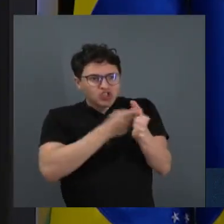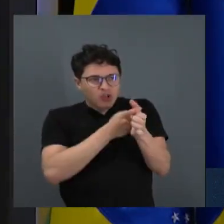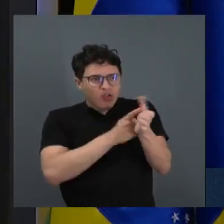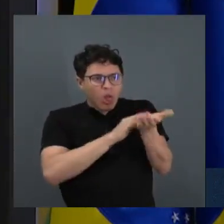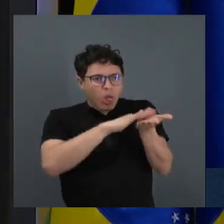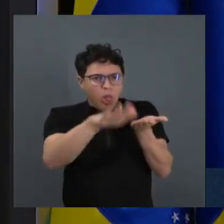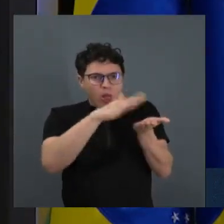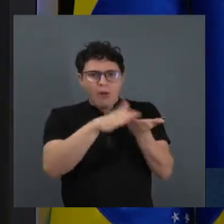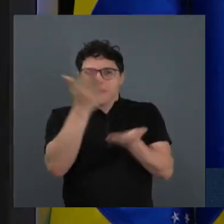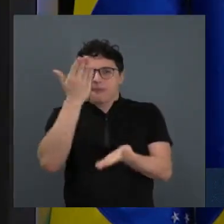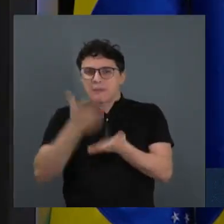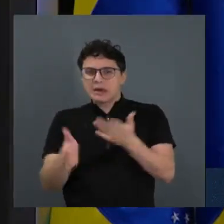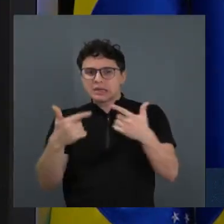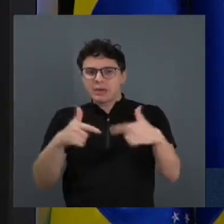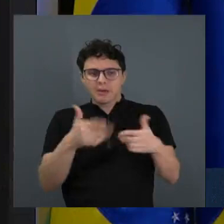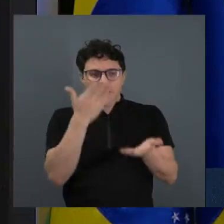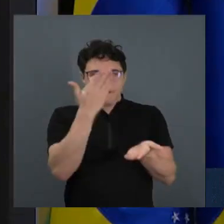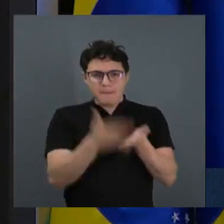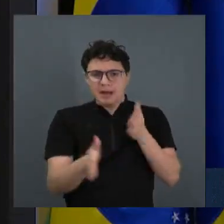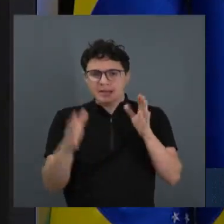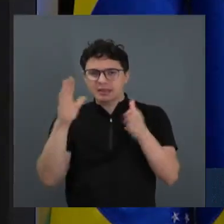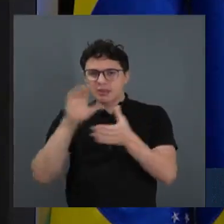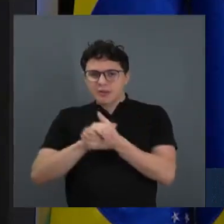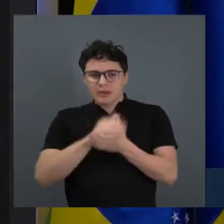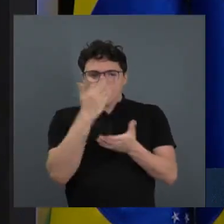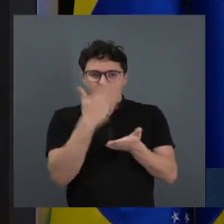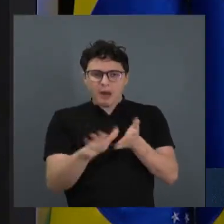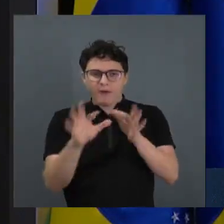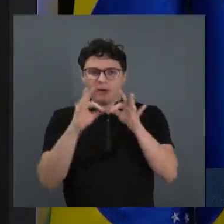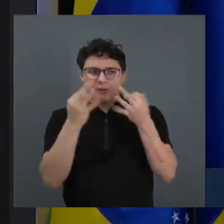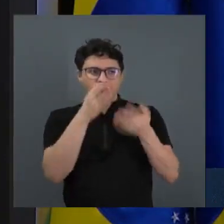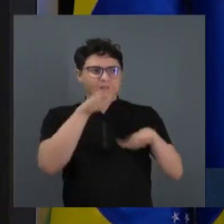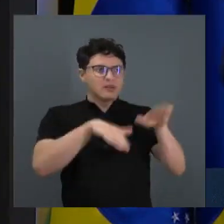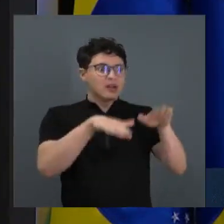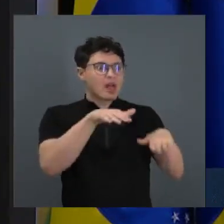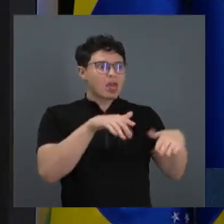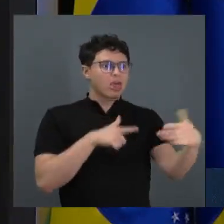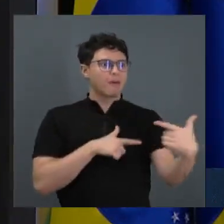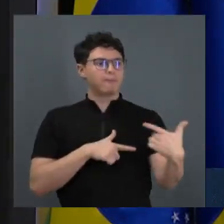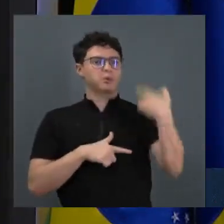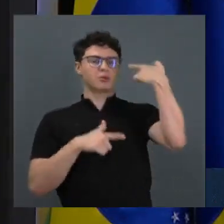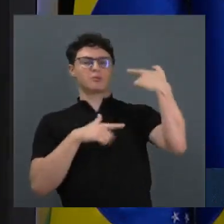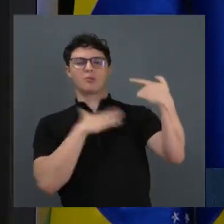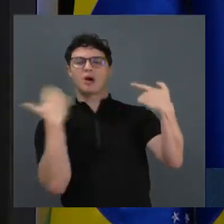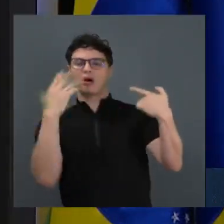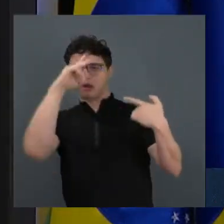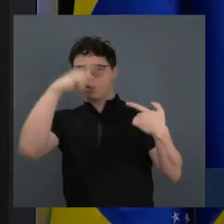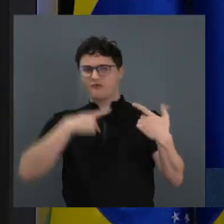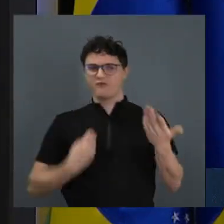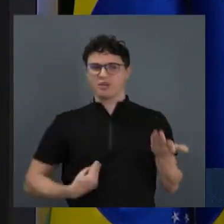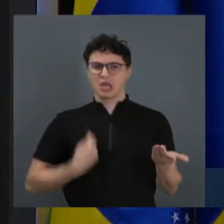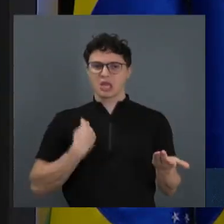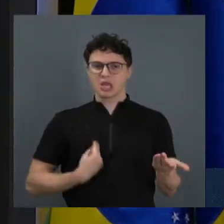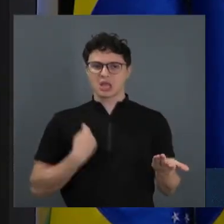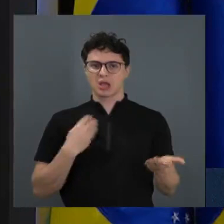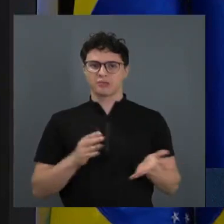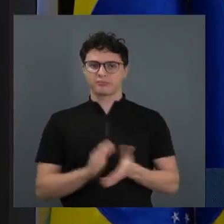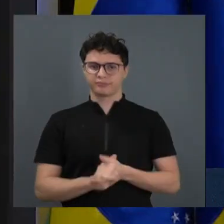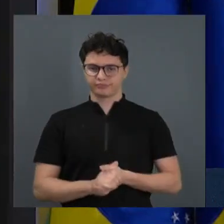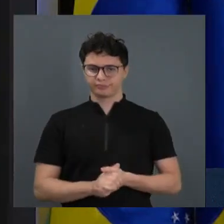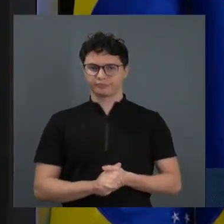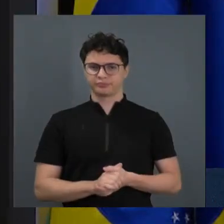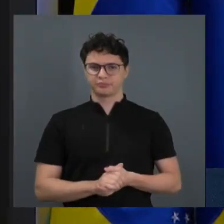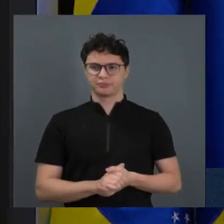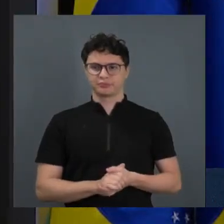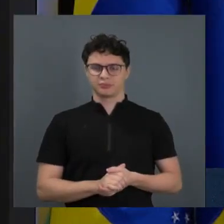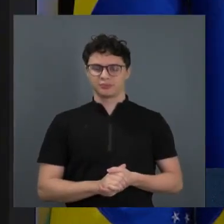perde o casamento, perde a família e perde a vida, porque acaba atentando contra o maior bem que Deus nos deu, que é a